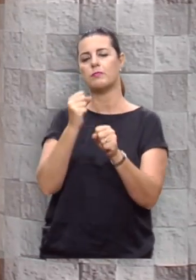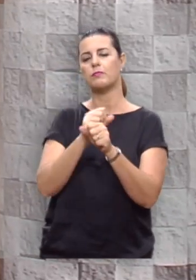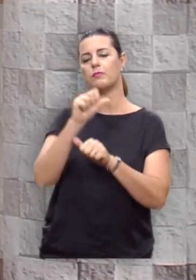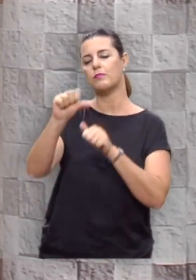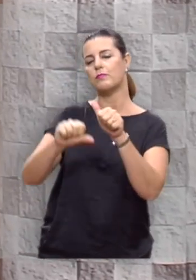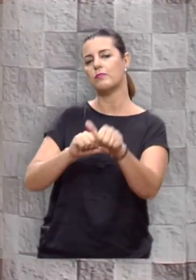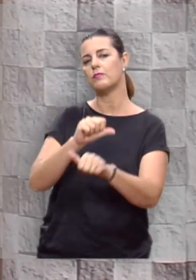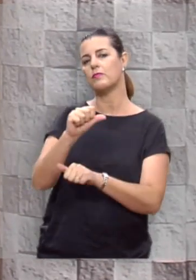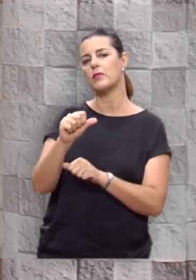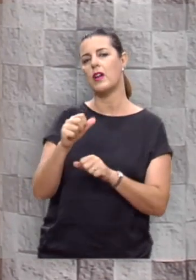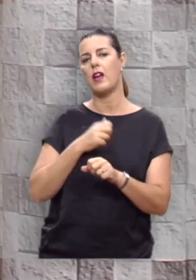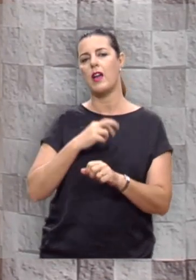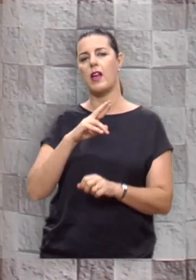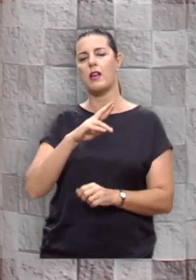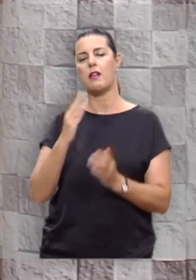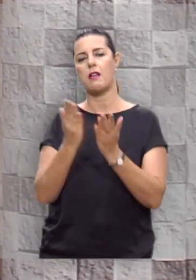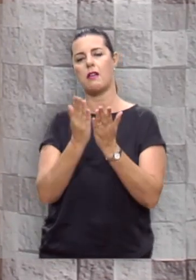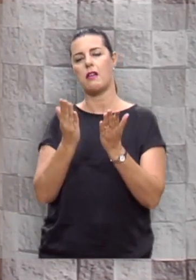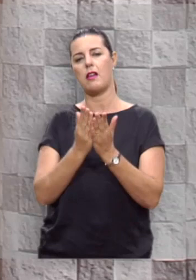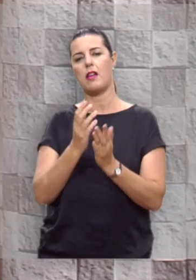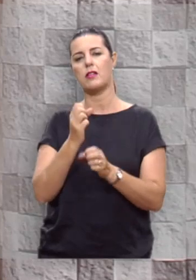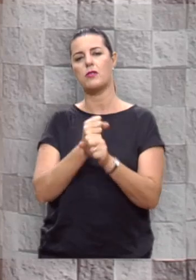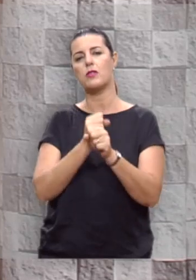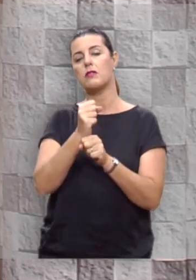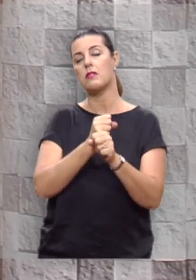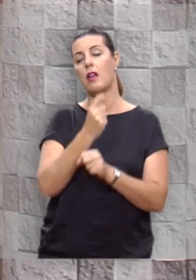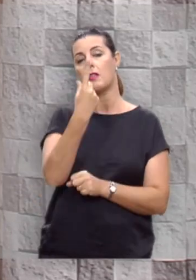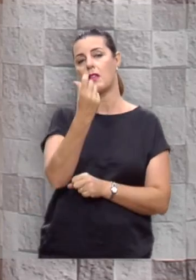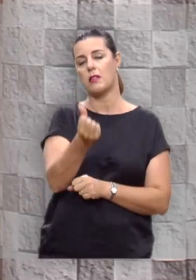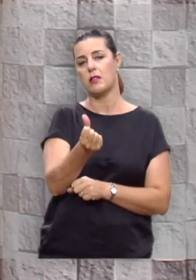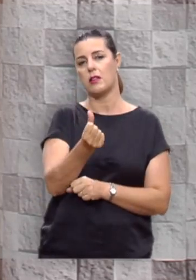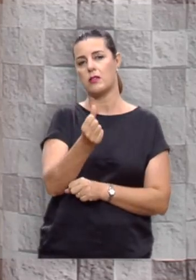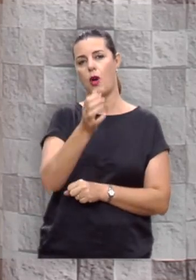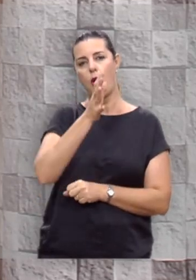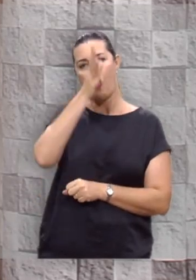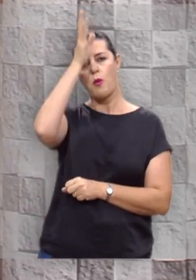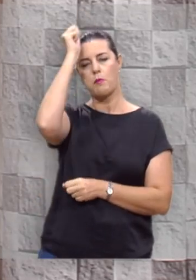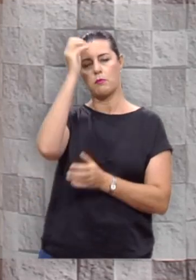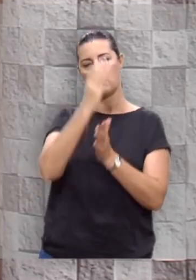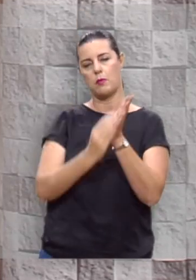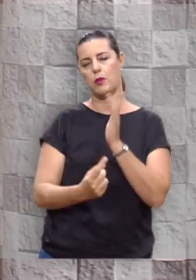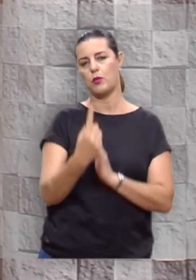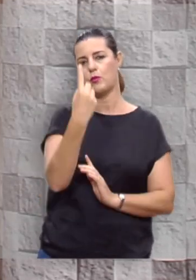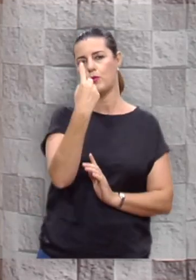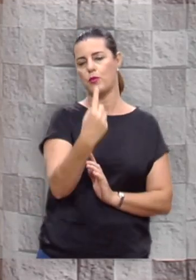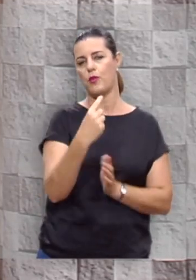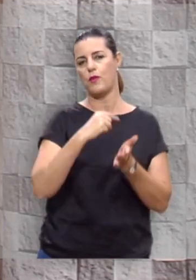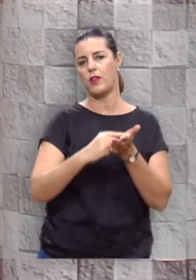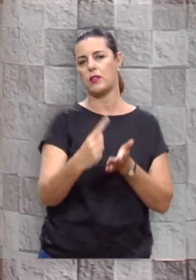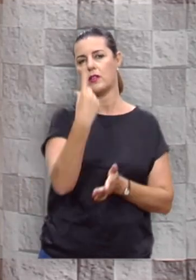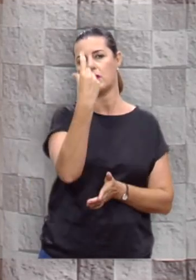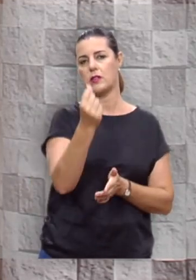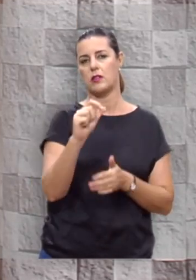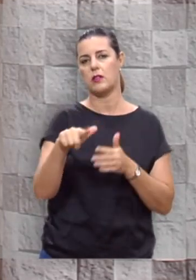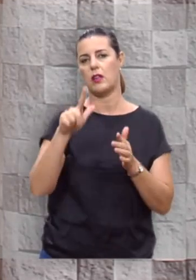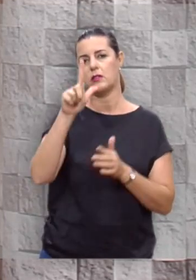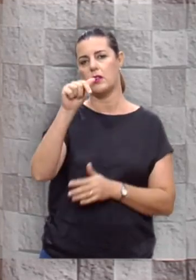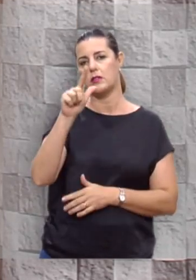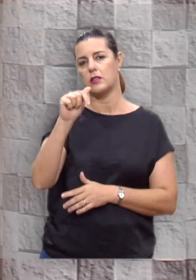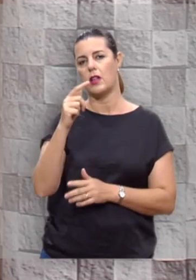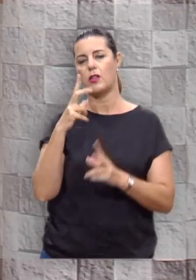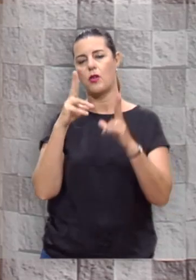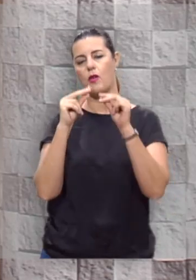do século XVI. E eu quero, à luz de Romanos capítulo 1, versos 16 e